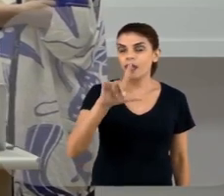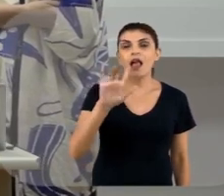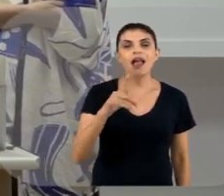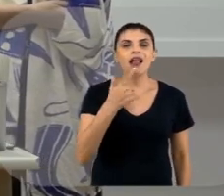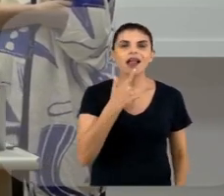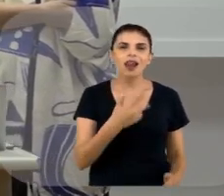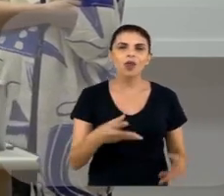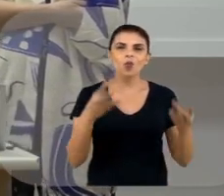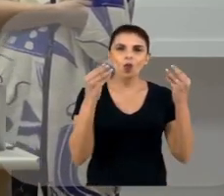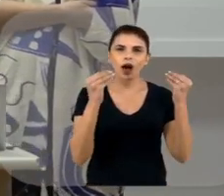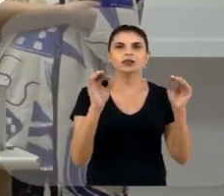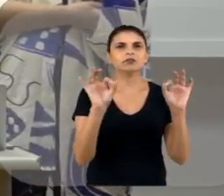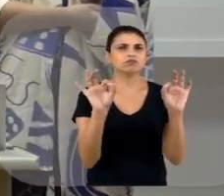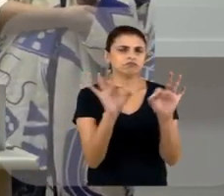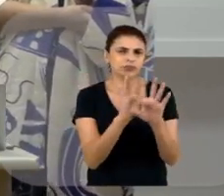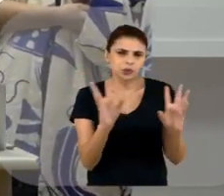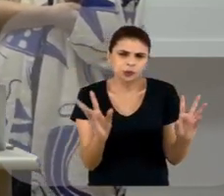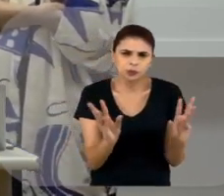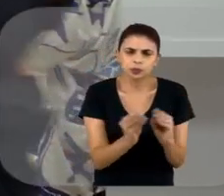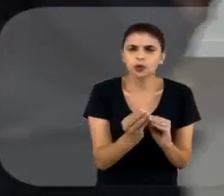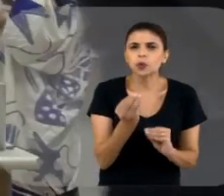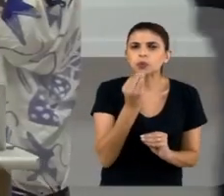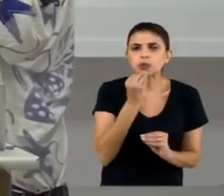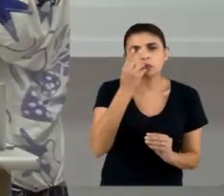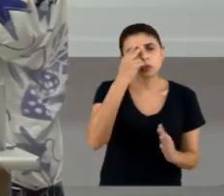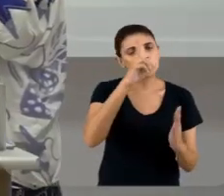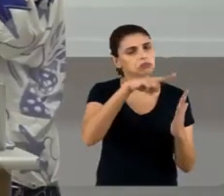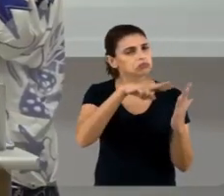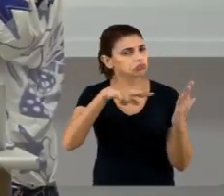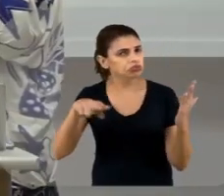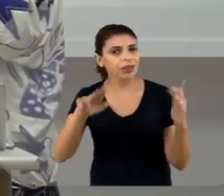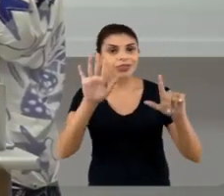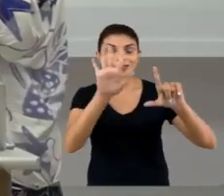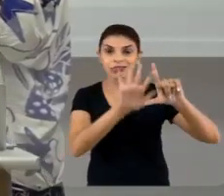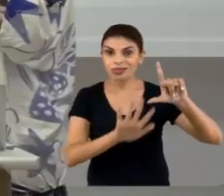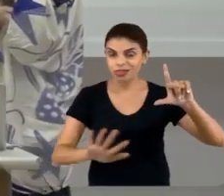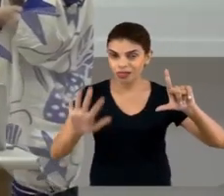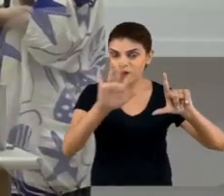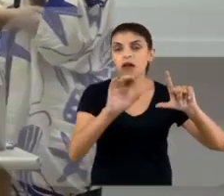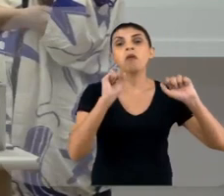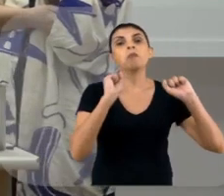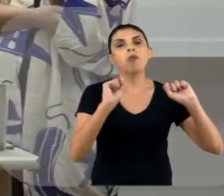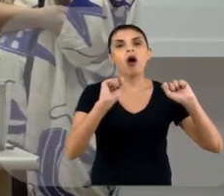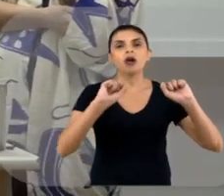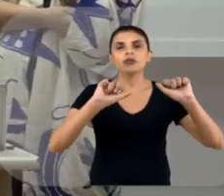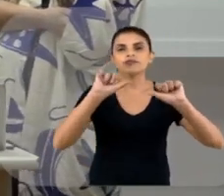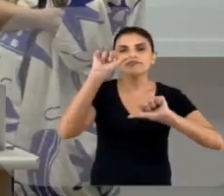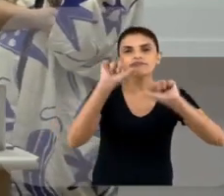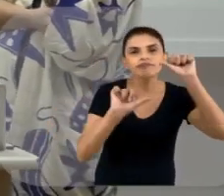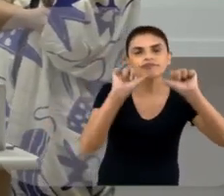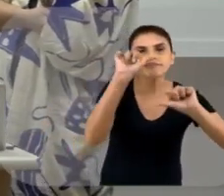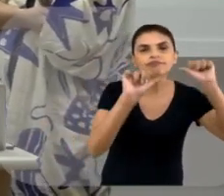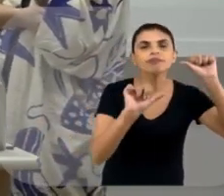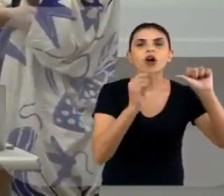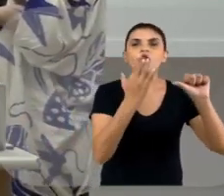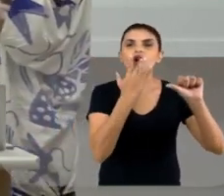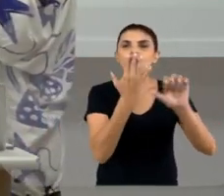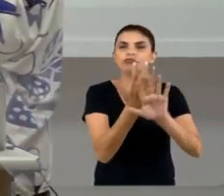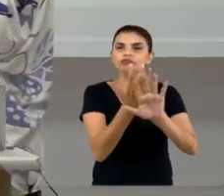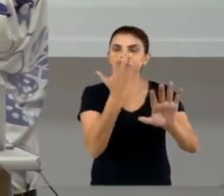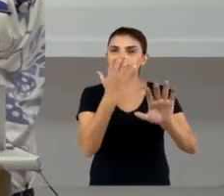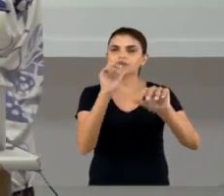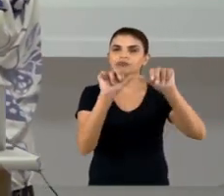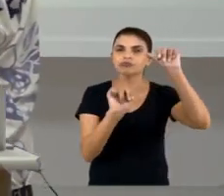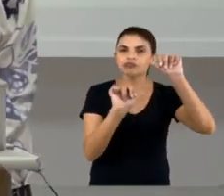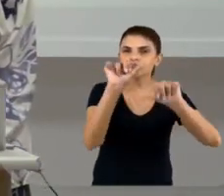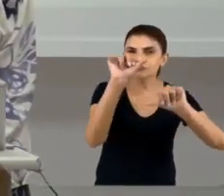é uma linguagem que é possível para leitor de tela e é possível também do ponto de vista de desenvolvimento, né,